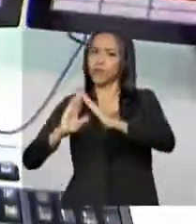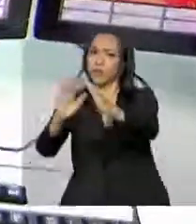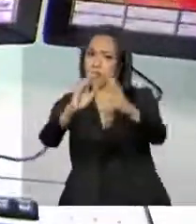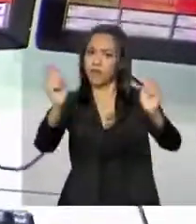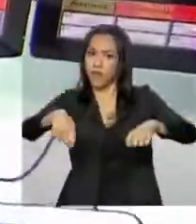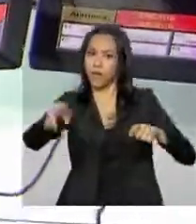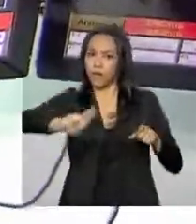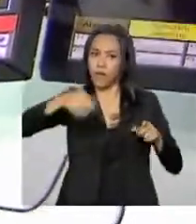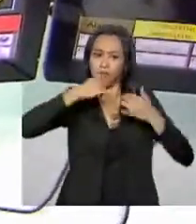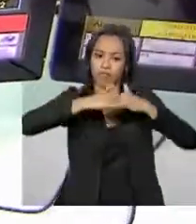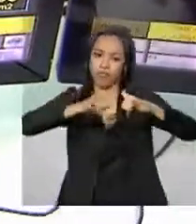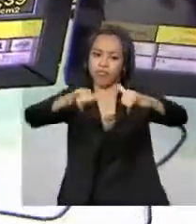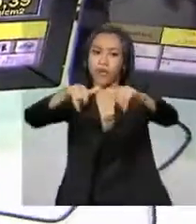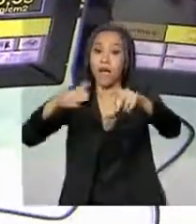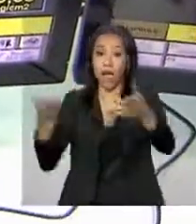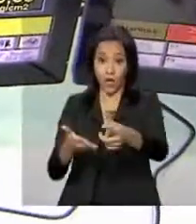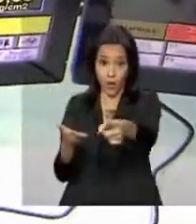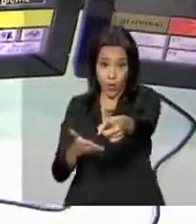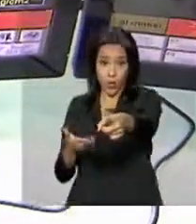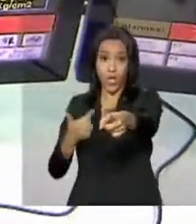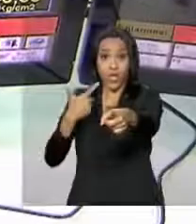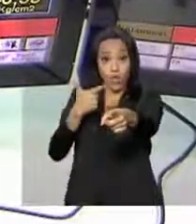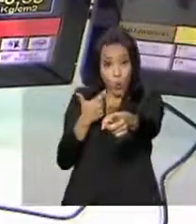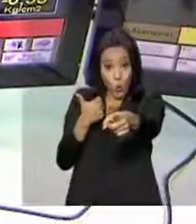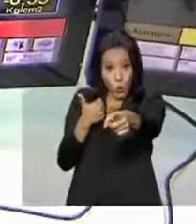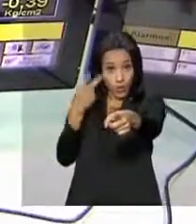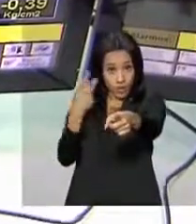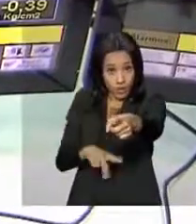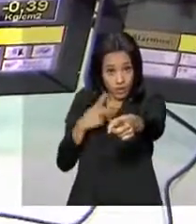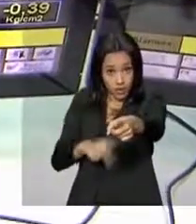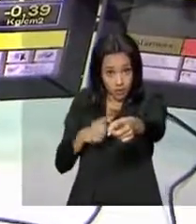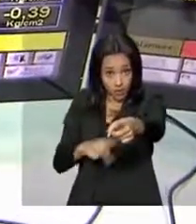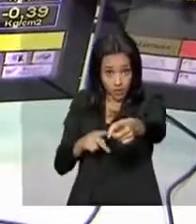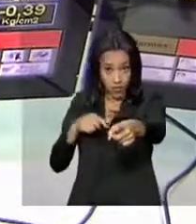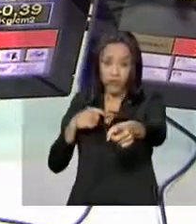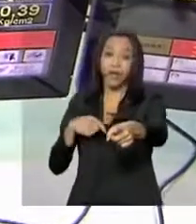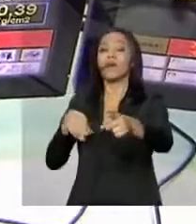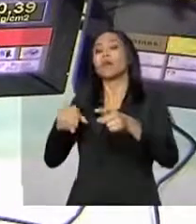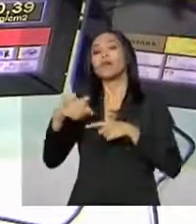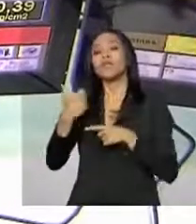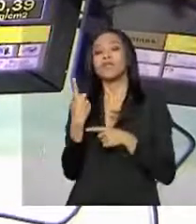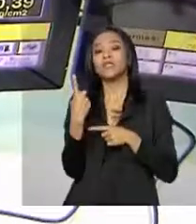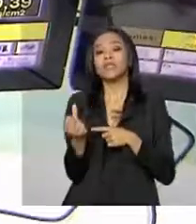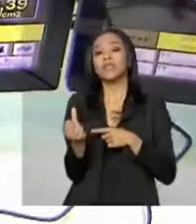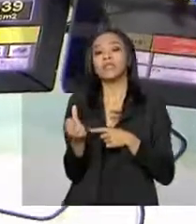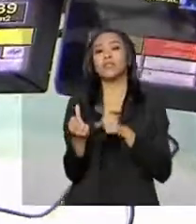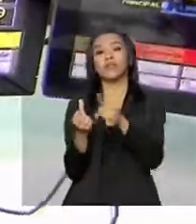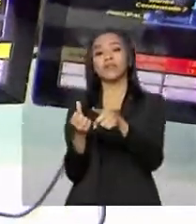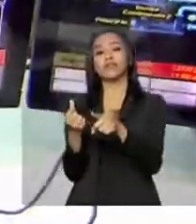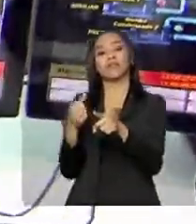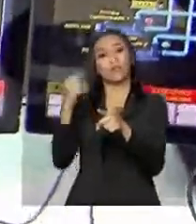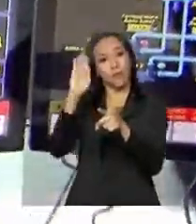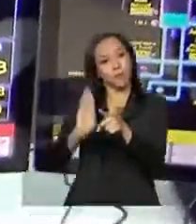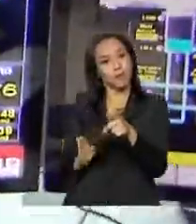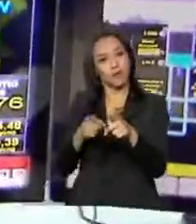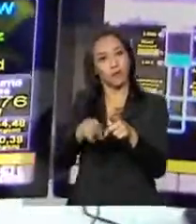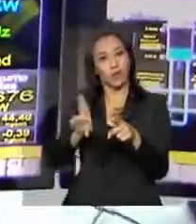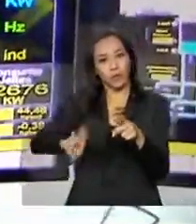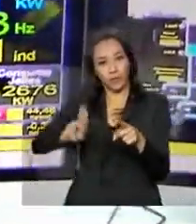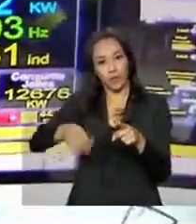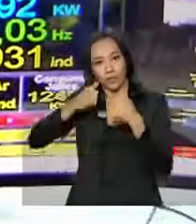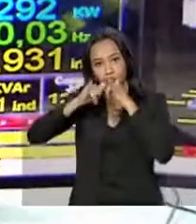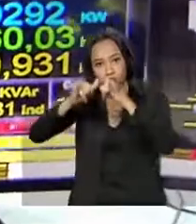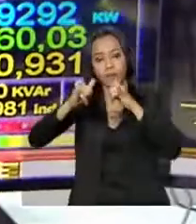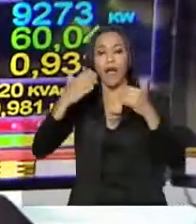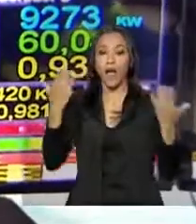de 29 mil quilowatts, sendo 12 para o consumo interno e 16 para o Sistema Elétrico Nacional. Assim, o